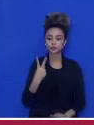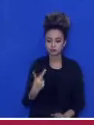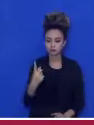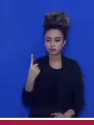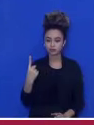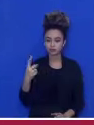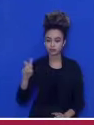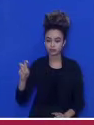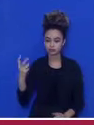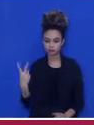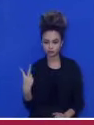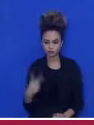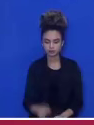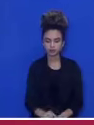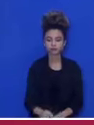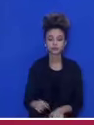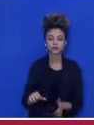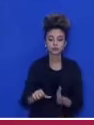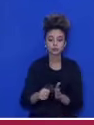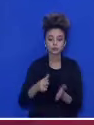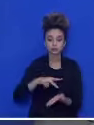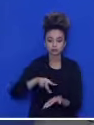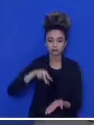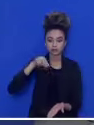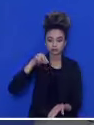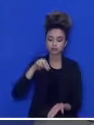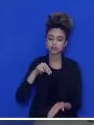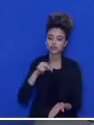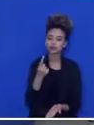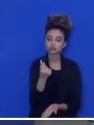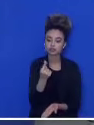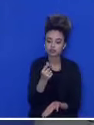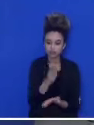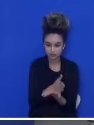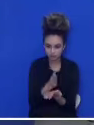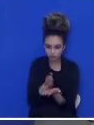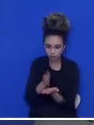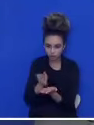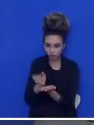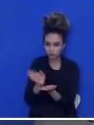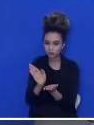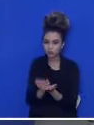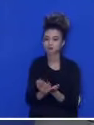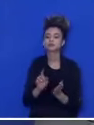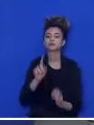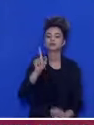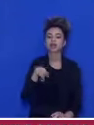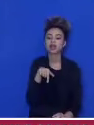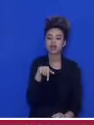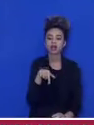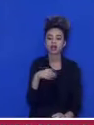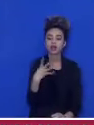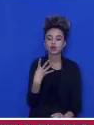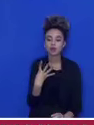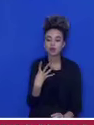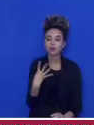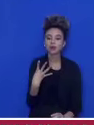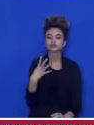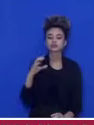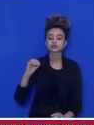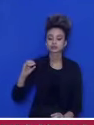2152. Gente, no primeiro sorteio, o valor a ser distribuído entre os acertadores dos seis números será de